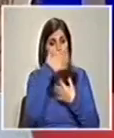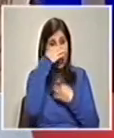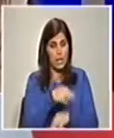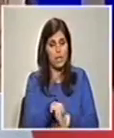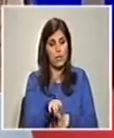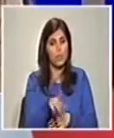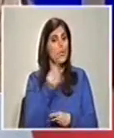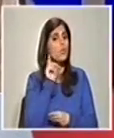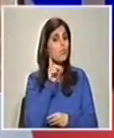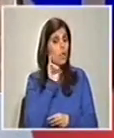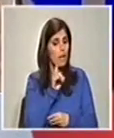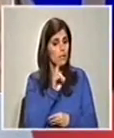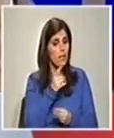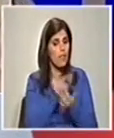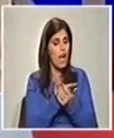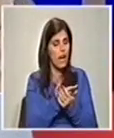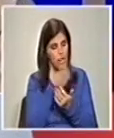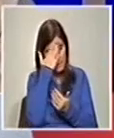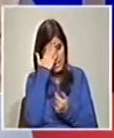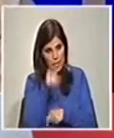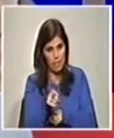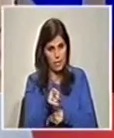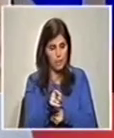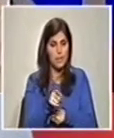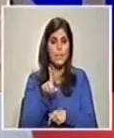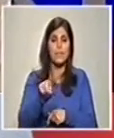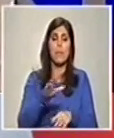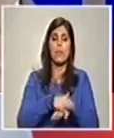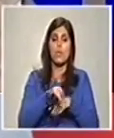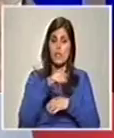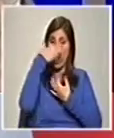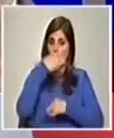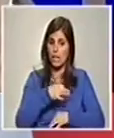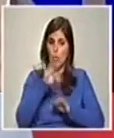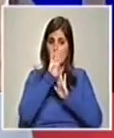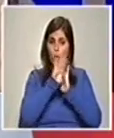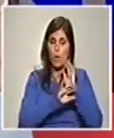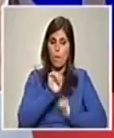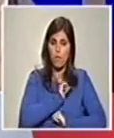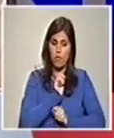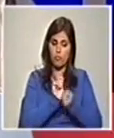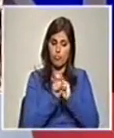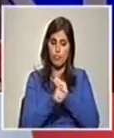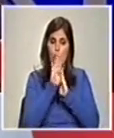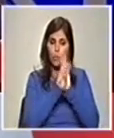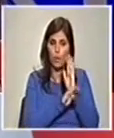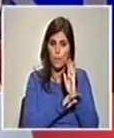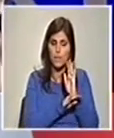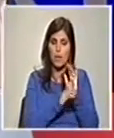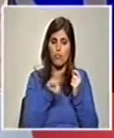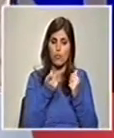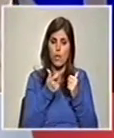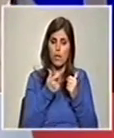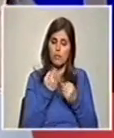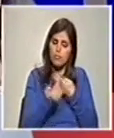é fundamental para eles capacitarem-se e também por isso acreditamos que o nosso programa de atuação de software é um caminho para lá